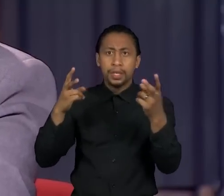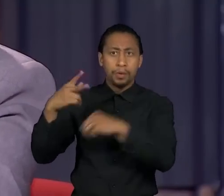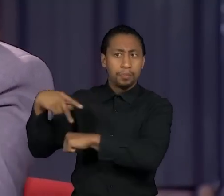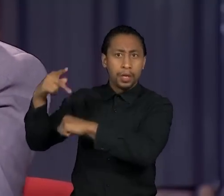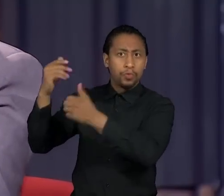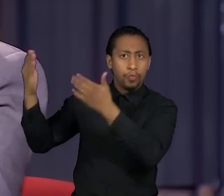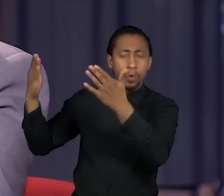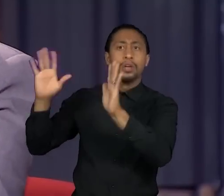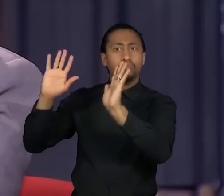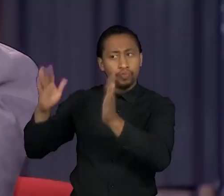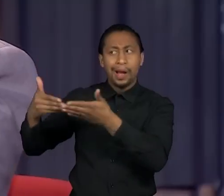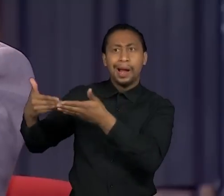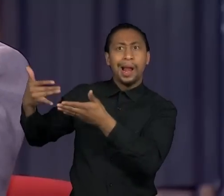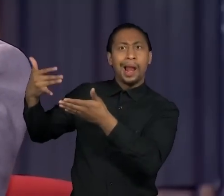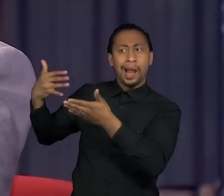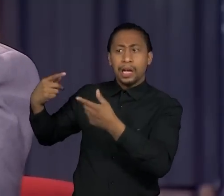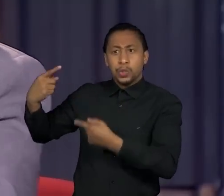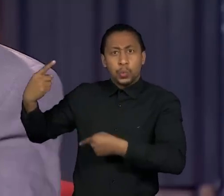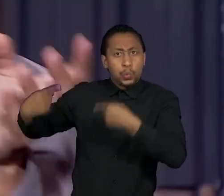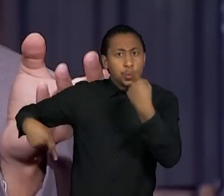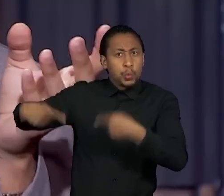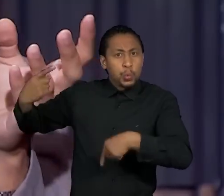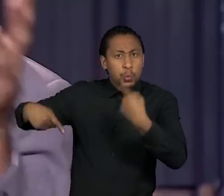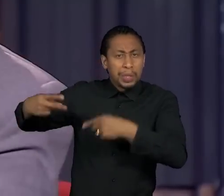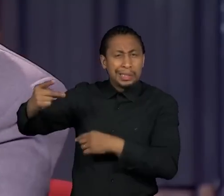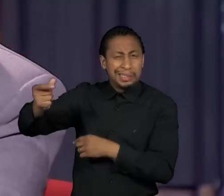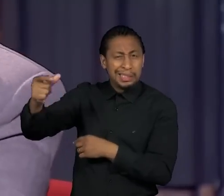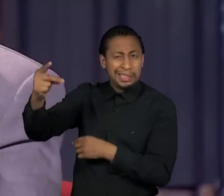teve discussões que aqui está tendo agora, há muito tempo